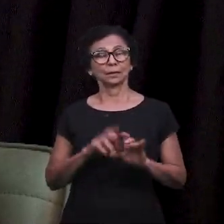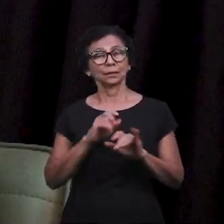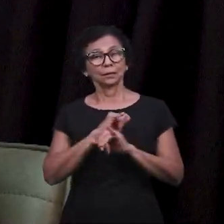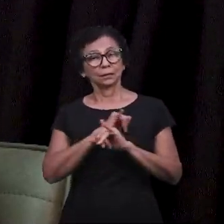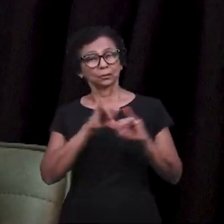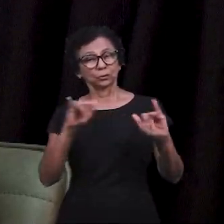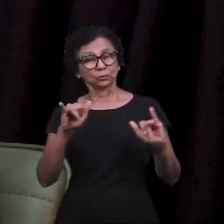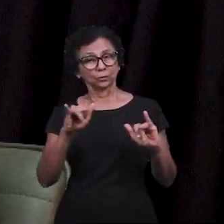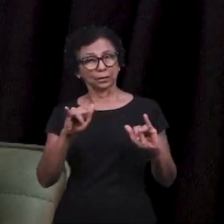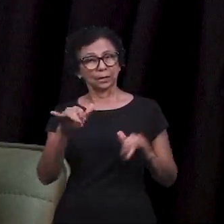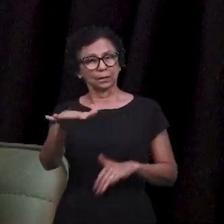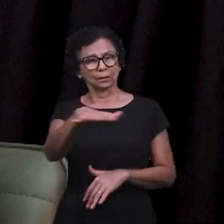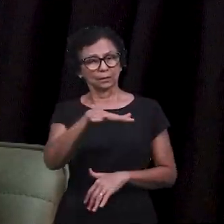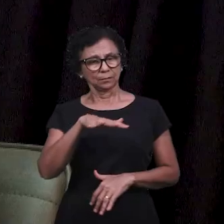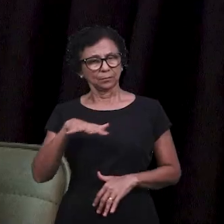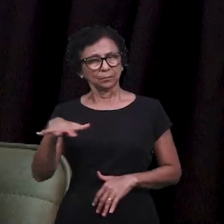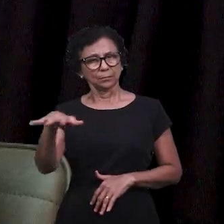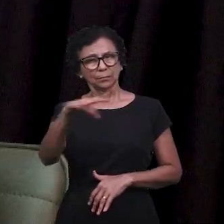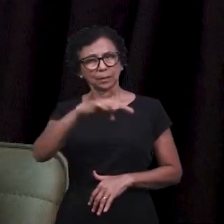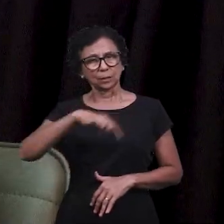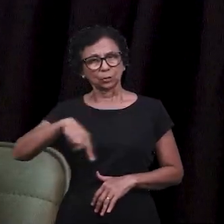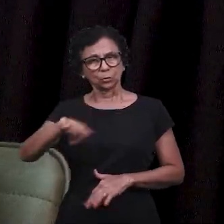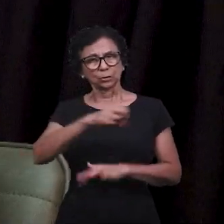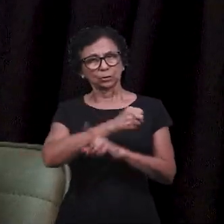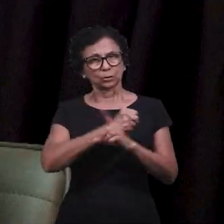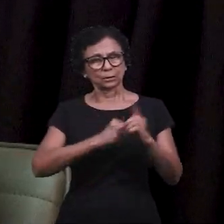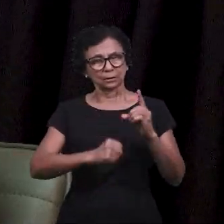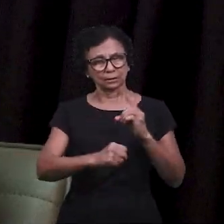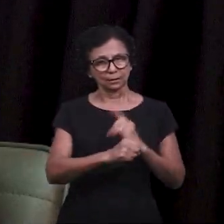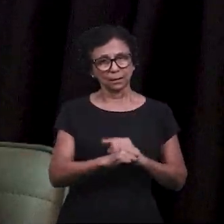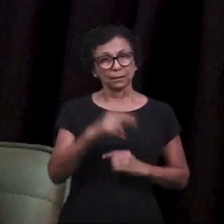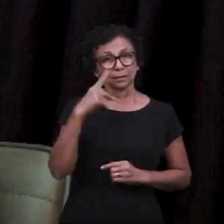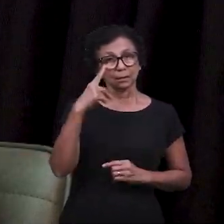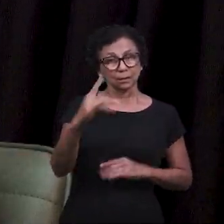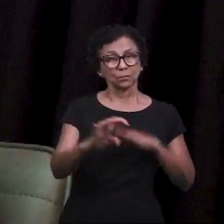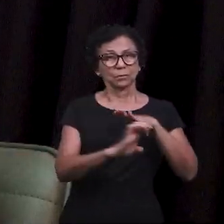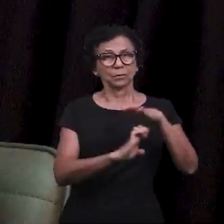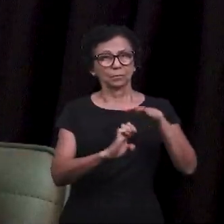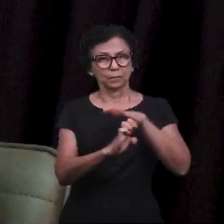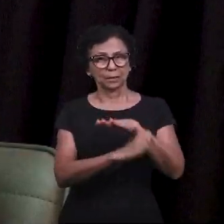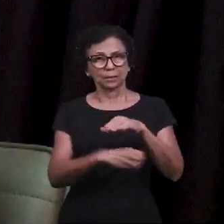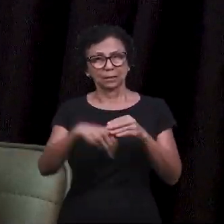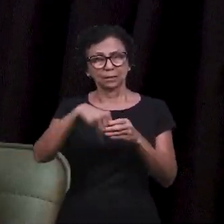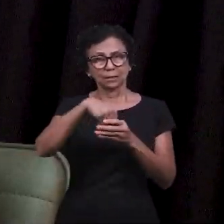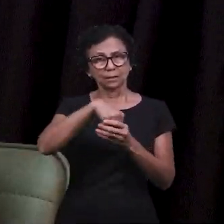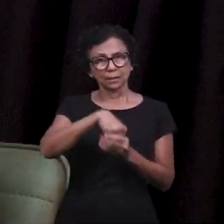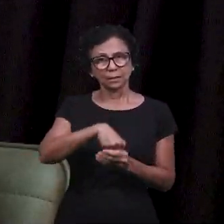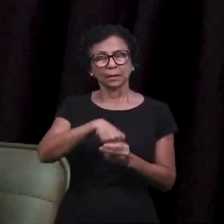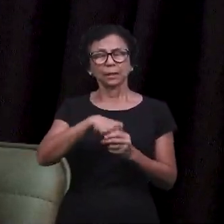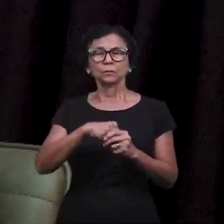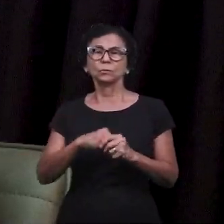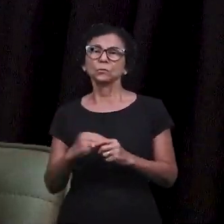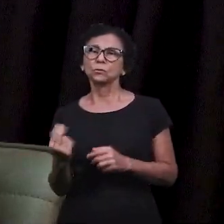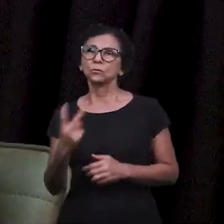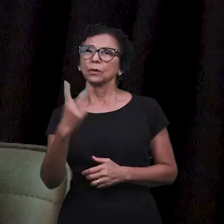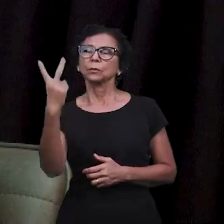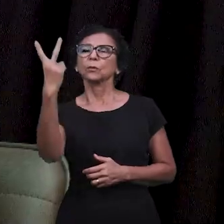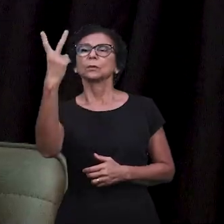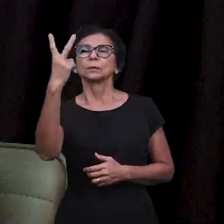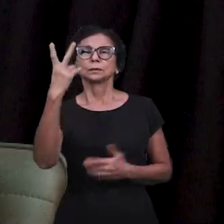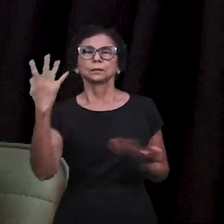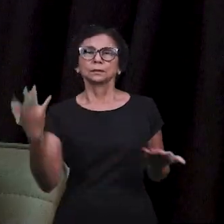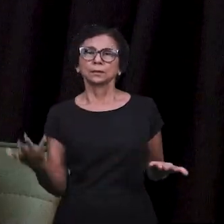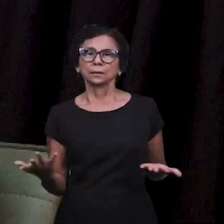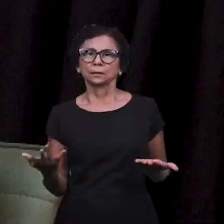empresa ela está comprometida com aqueles valores que você está promovendo. Toda empresa hoje ela quer um diferencial. Claro. Ela